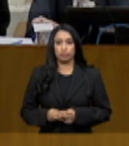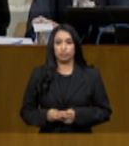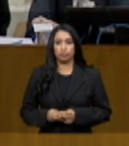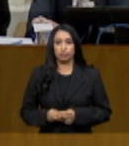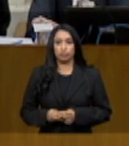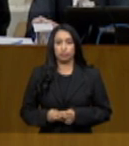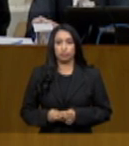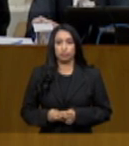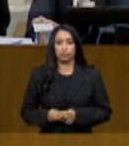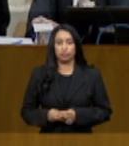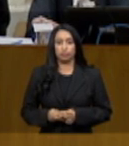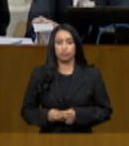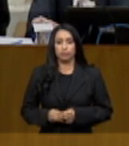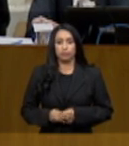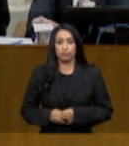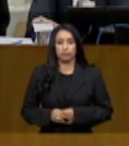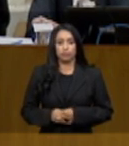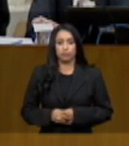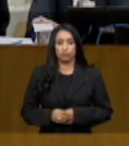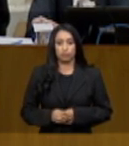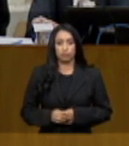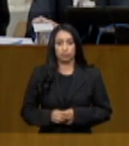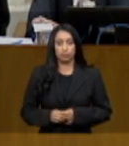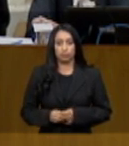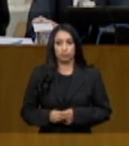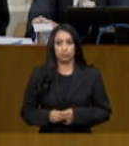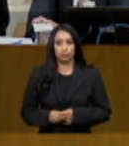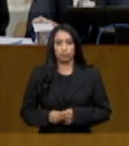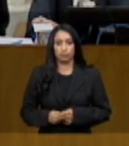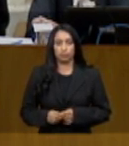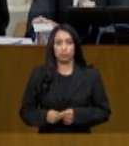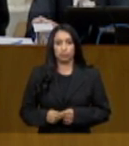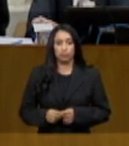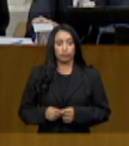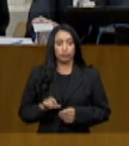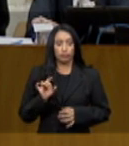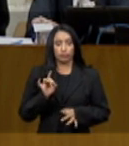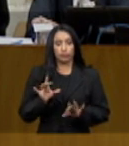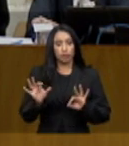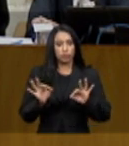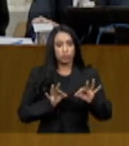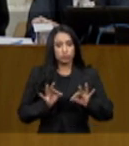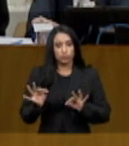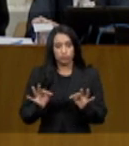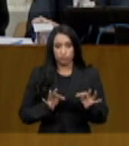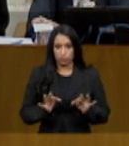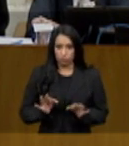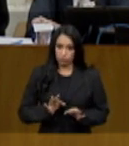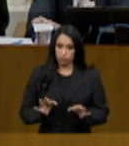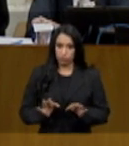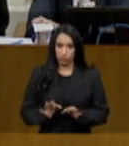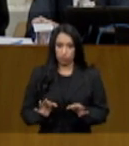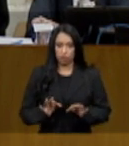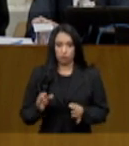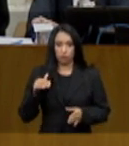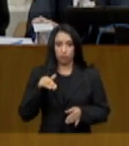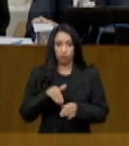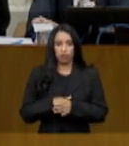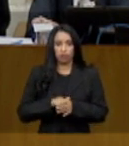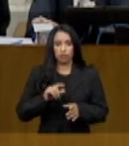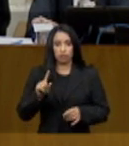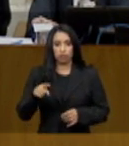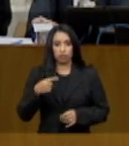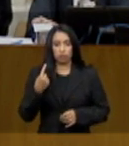pode fazer os palavra qualquer momento é é só para ordenar o momento da fim da votação